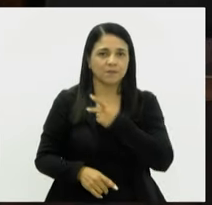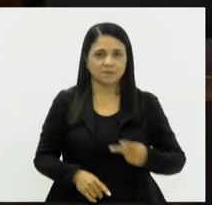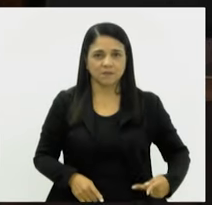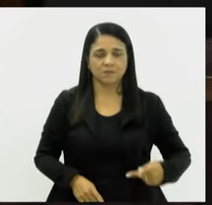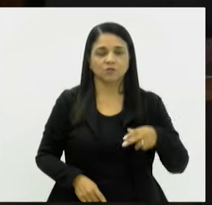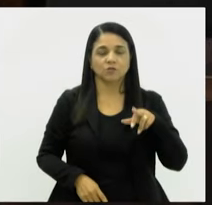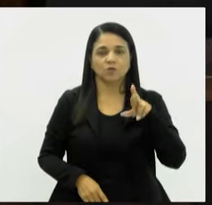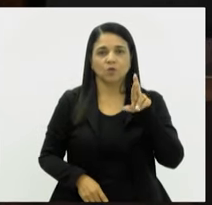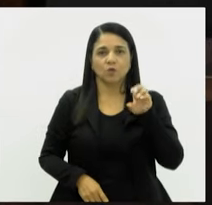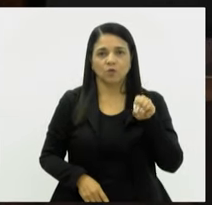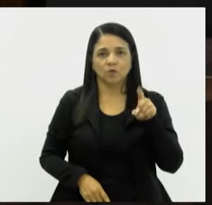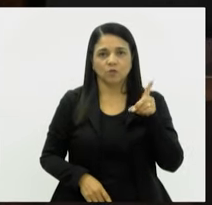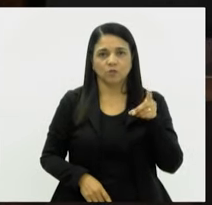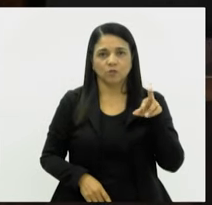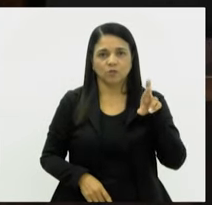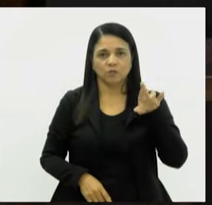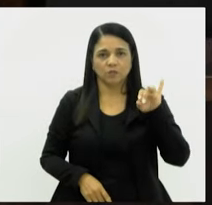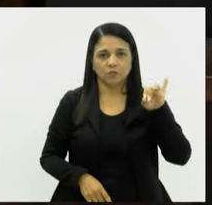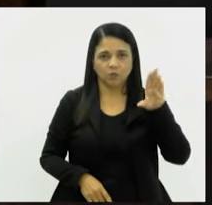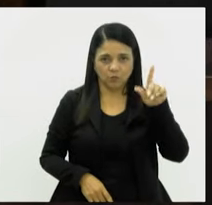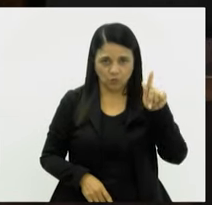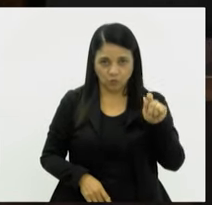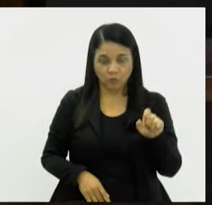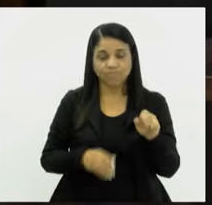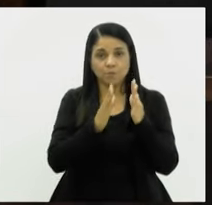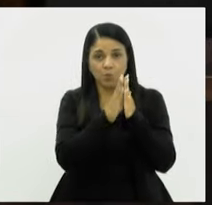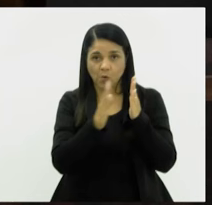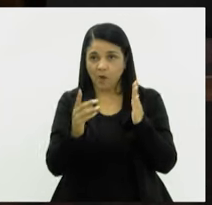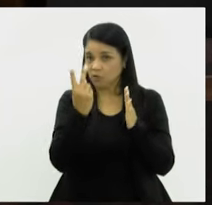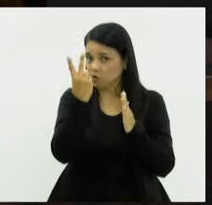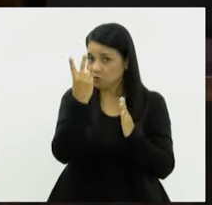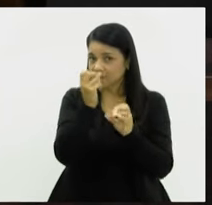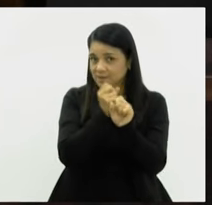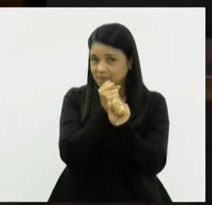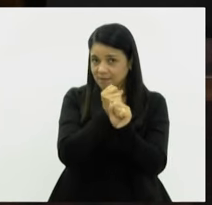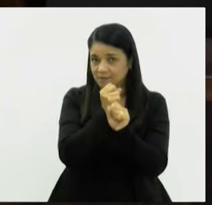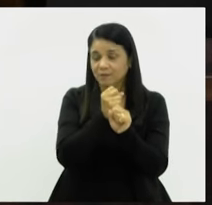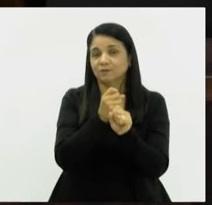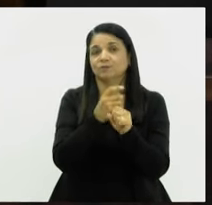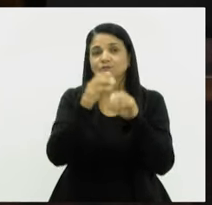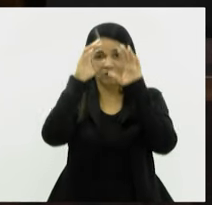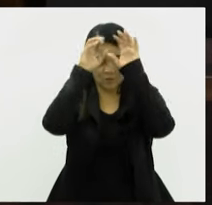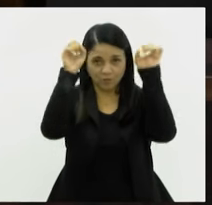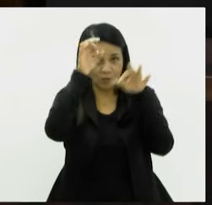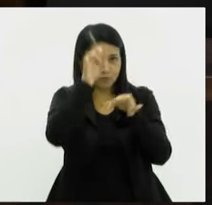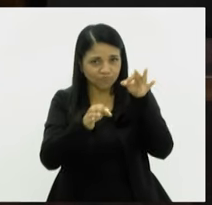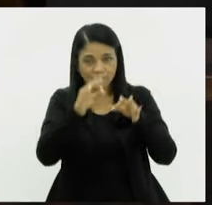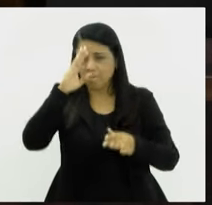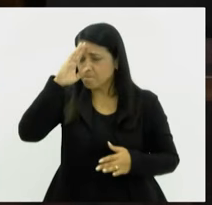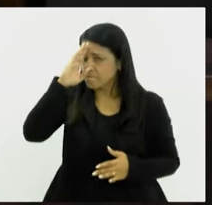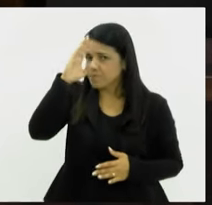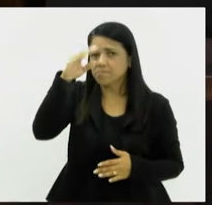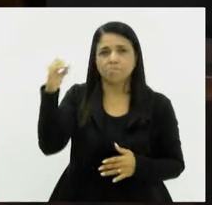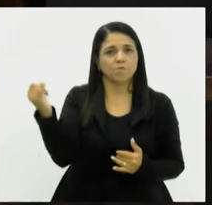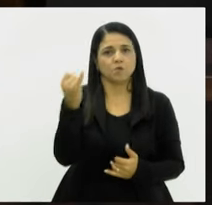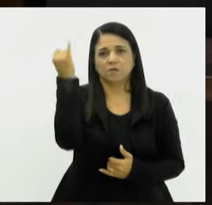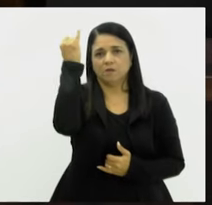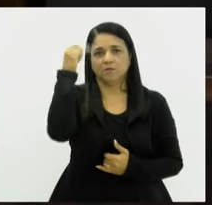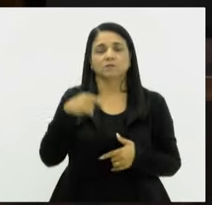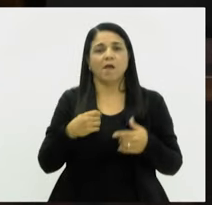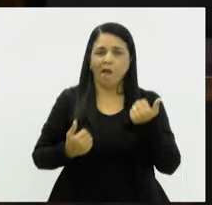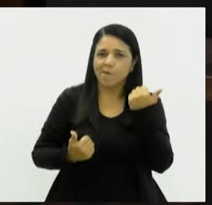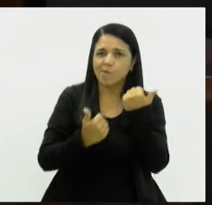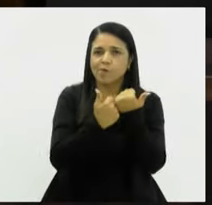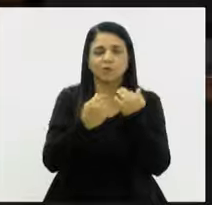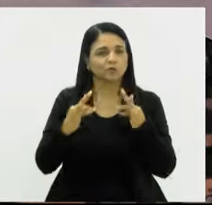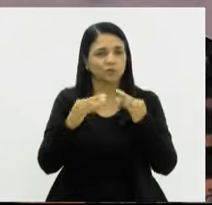Rodrigo Bacelar, porque, sem dúvida nenhuma, prorrogar o concurso do Tribunal de Justiça é fundamental. Tem o apoio aqui de grande